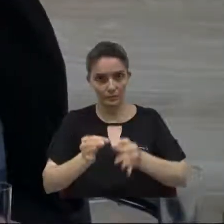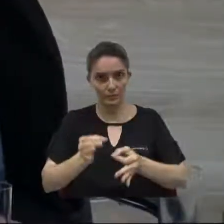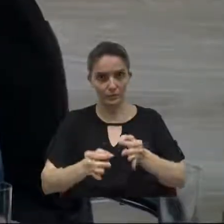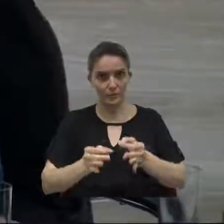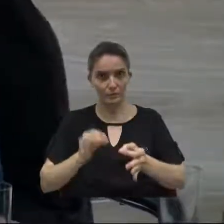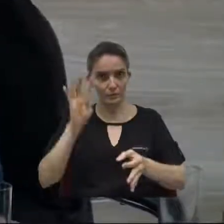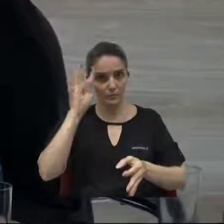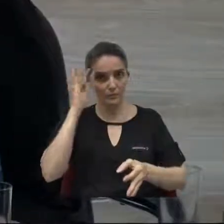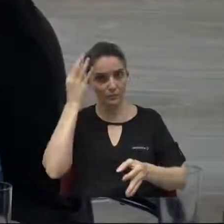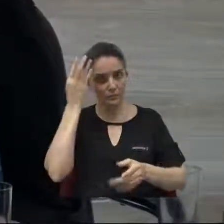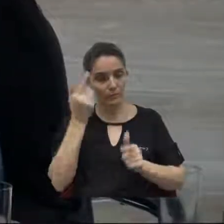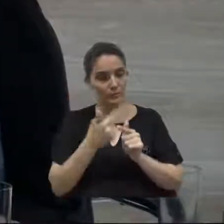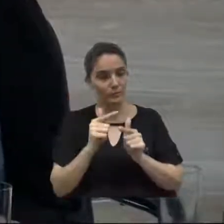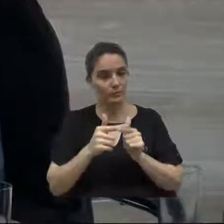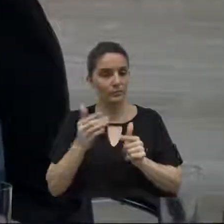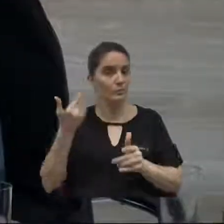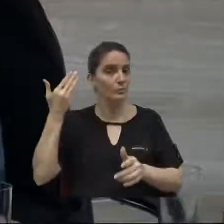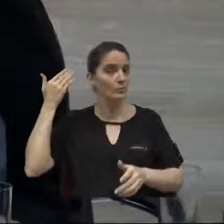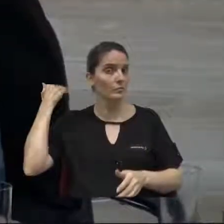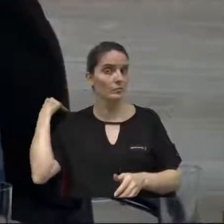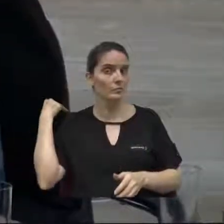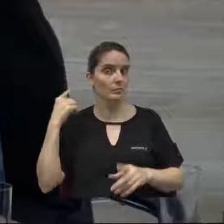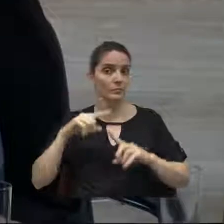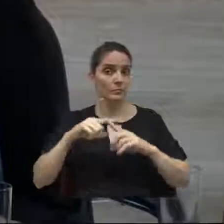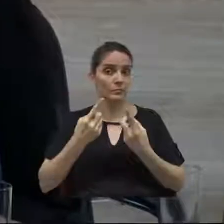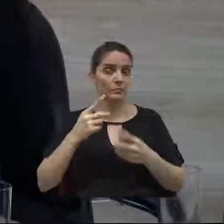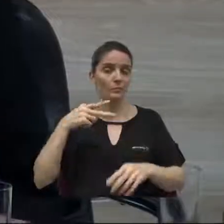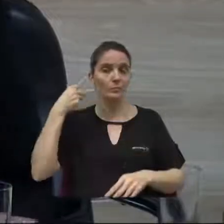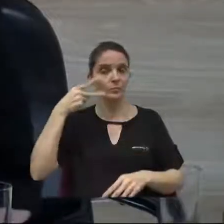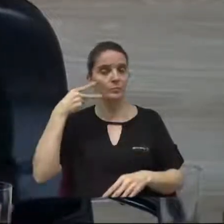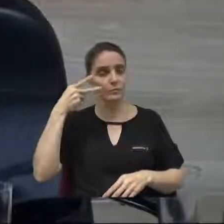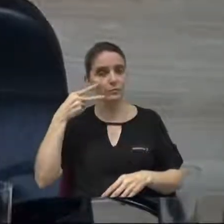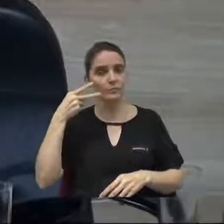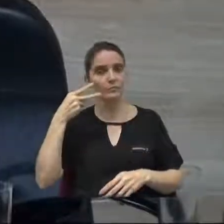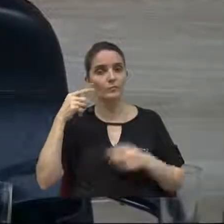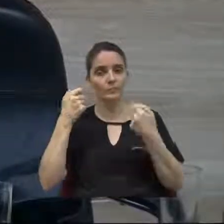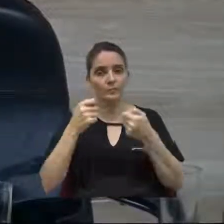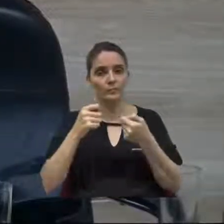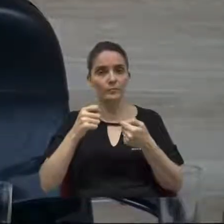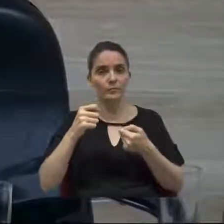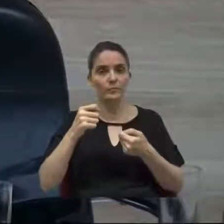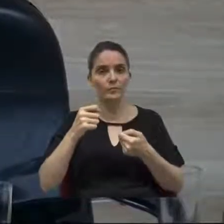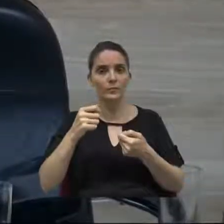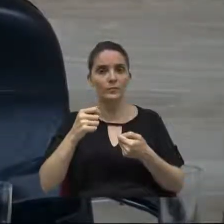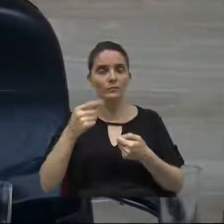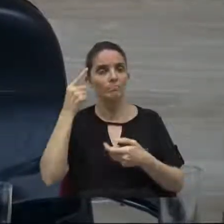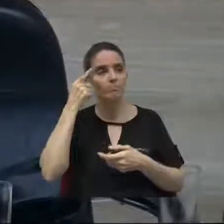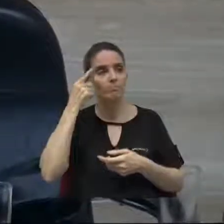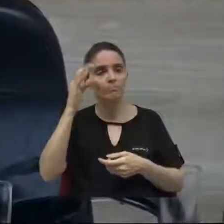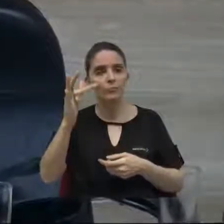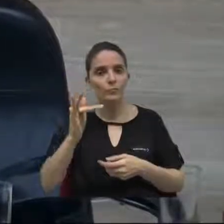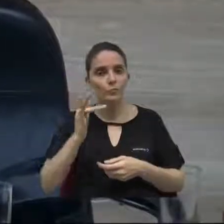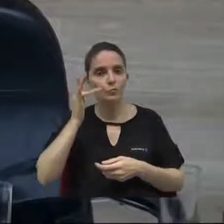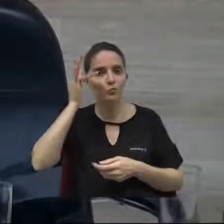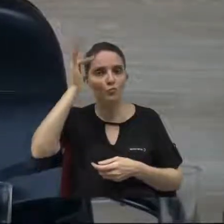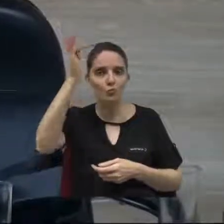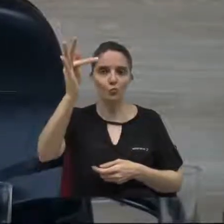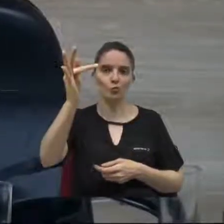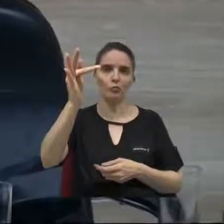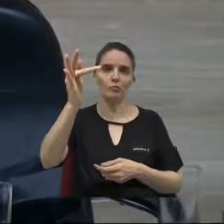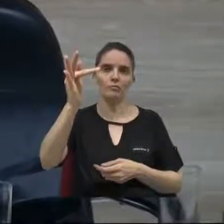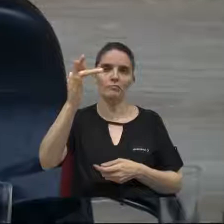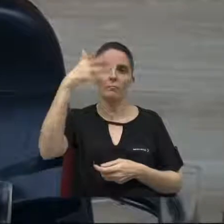do passado, mas o legislativo deve olhar para o futuro. E o que eu quero que os